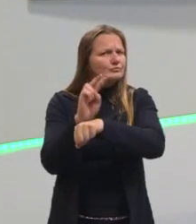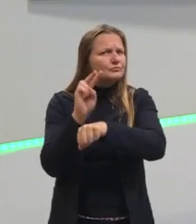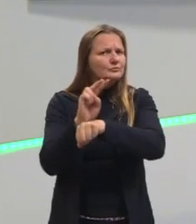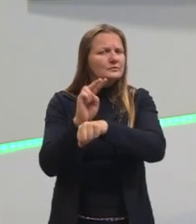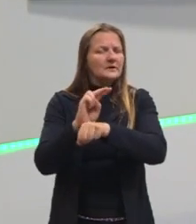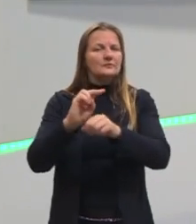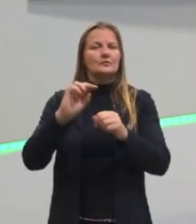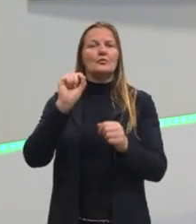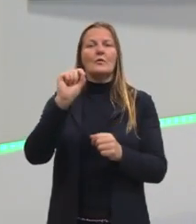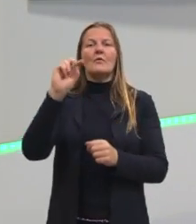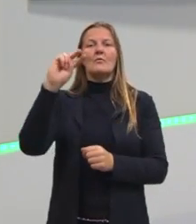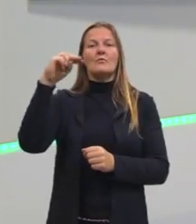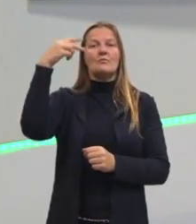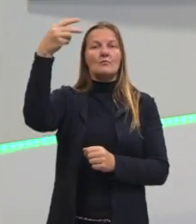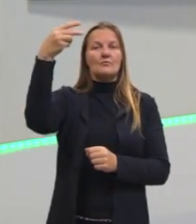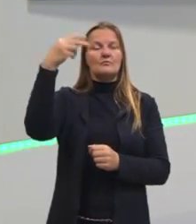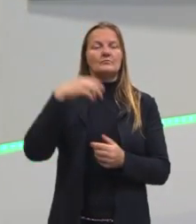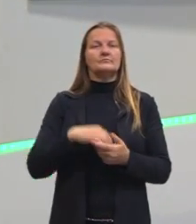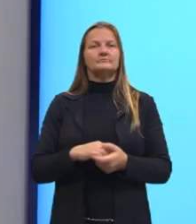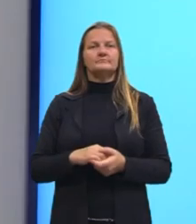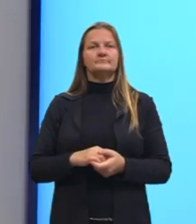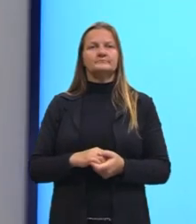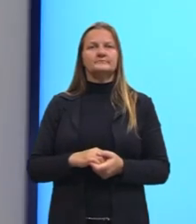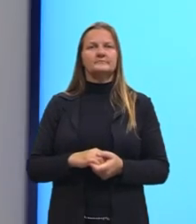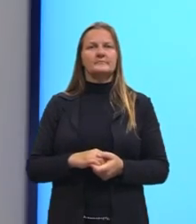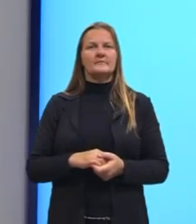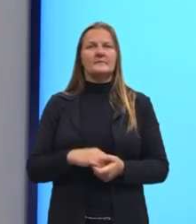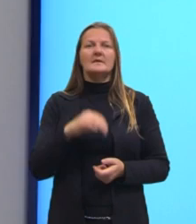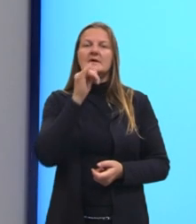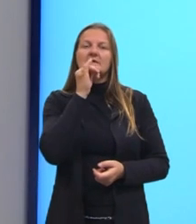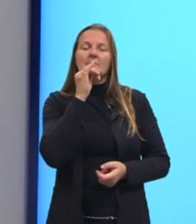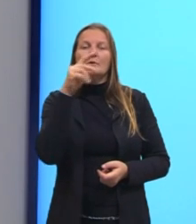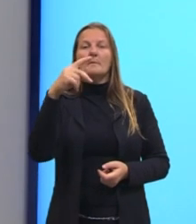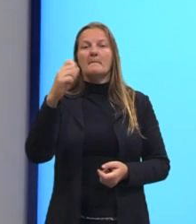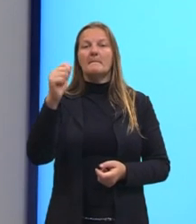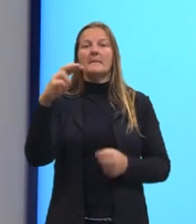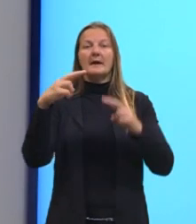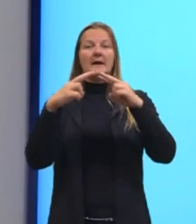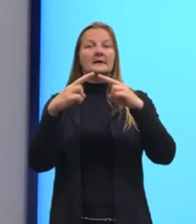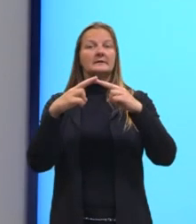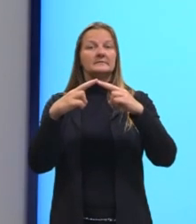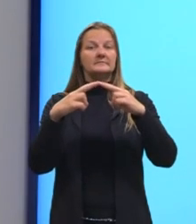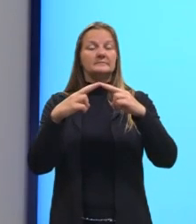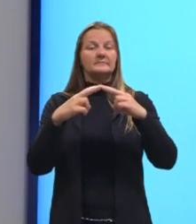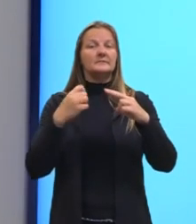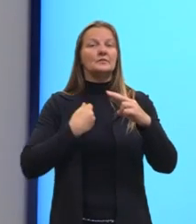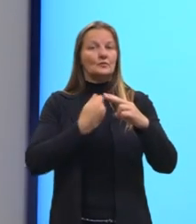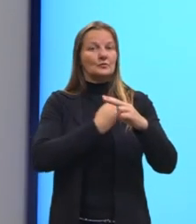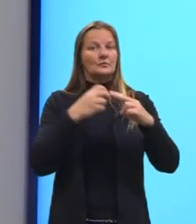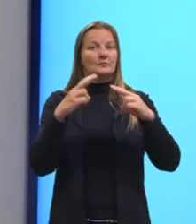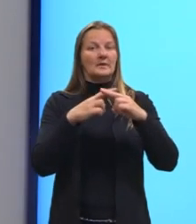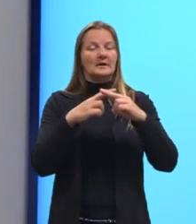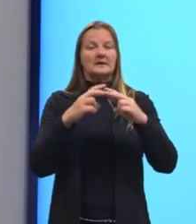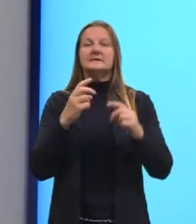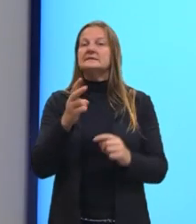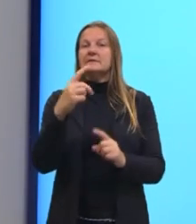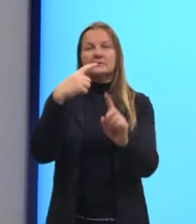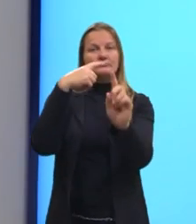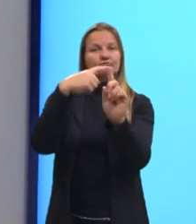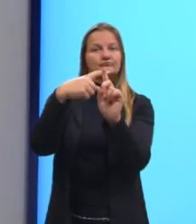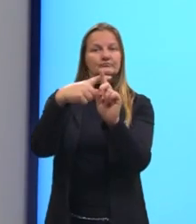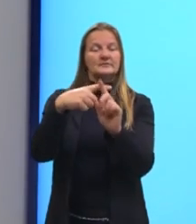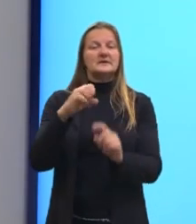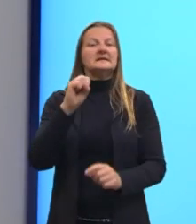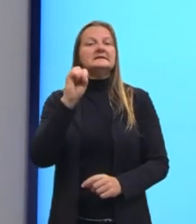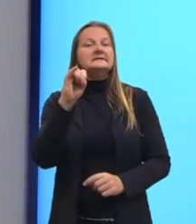sempre o expoente se o nosso expoente for um número par o resultado sempre vai ser positivo